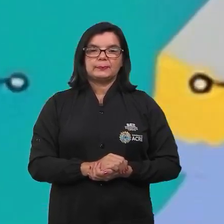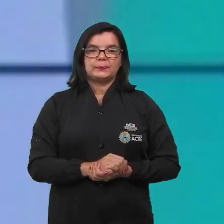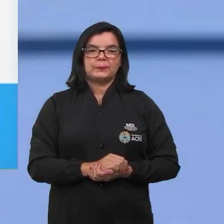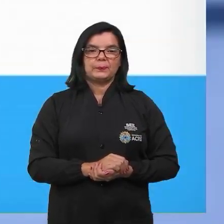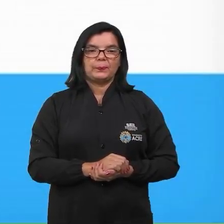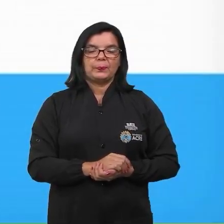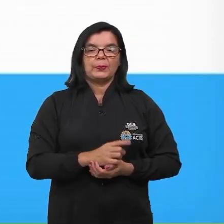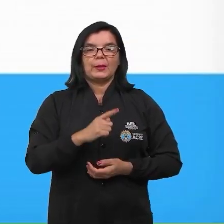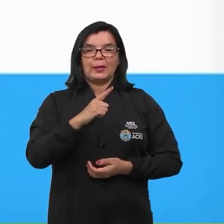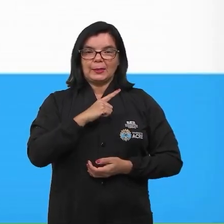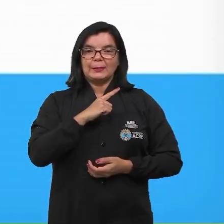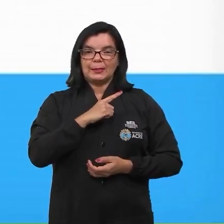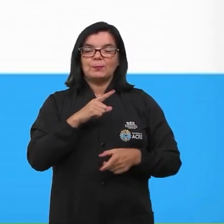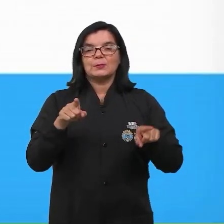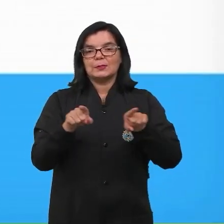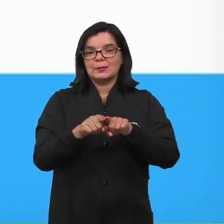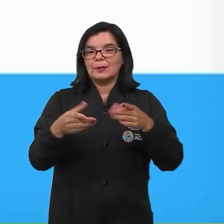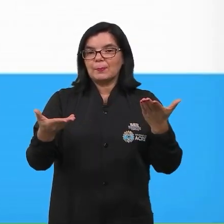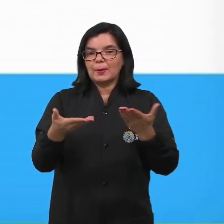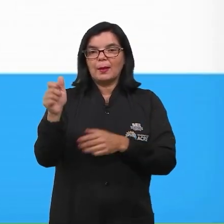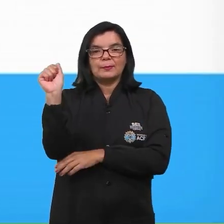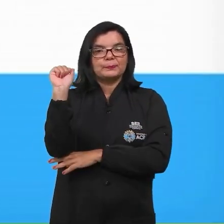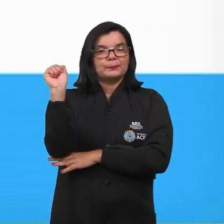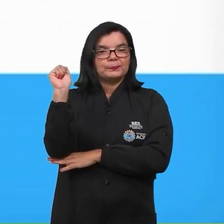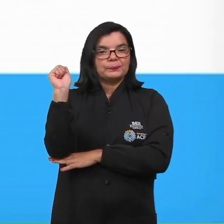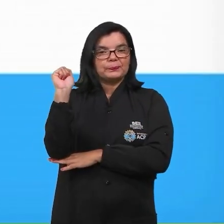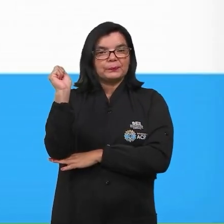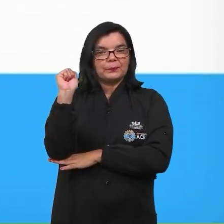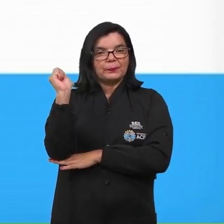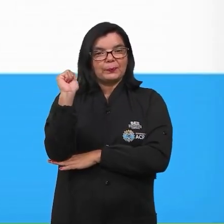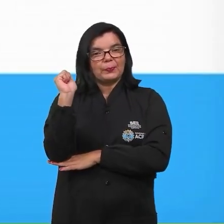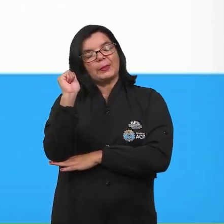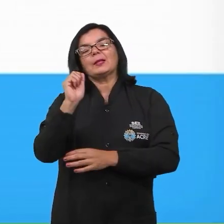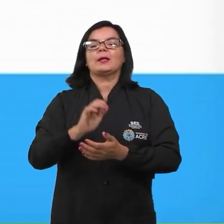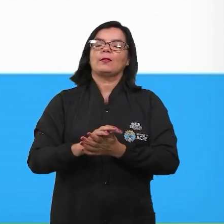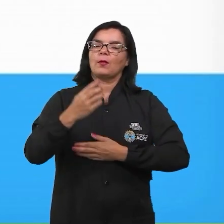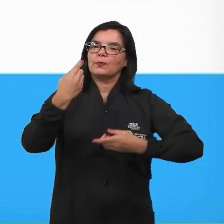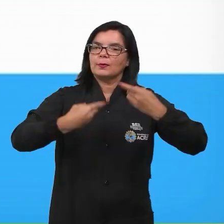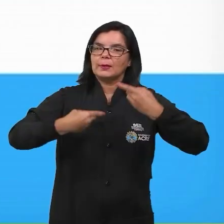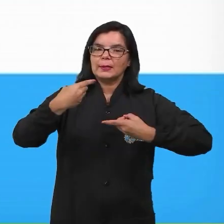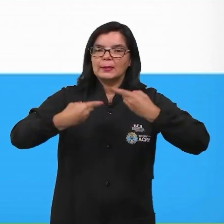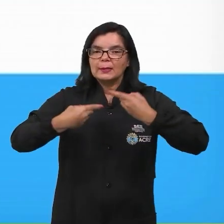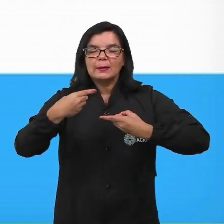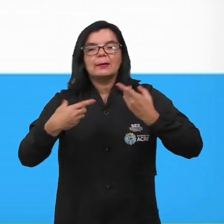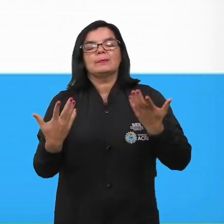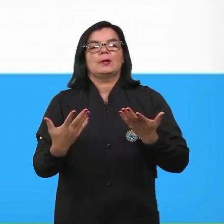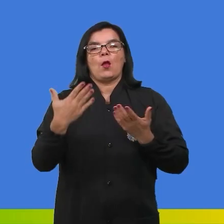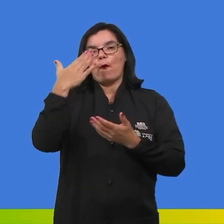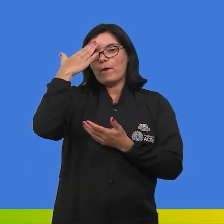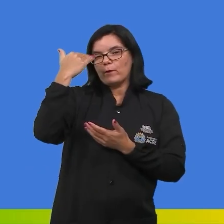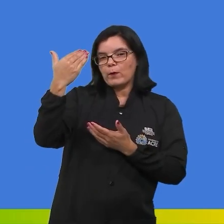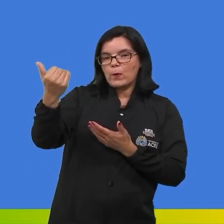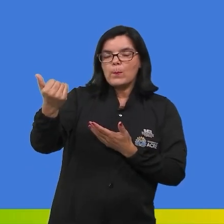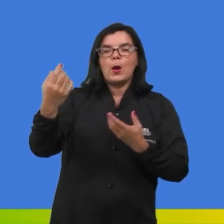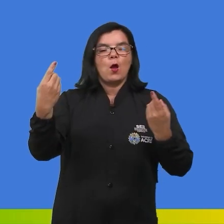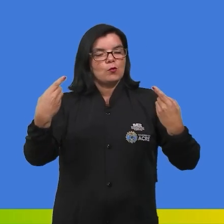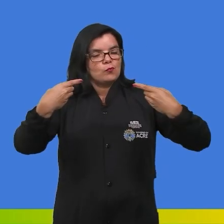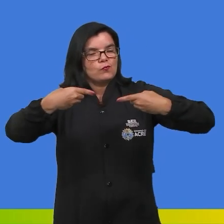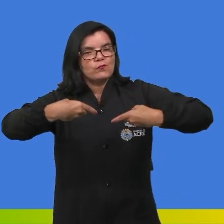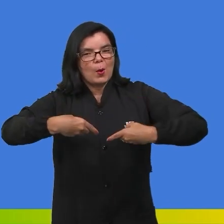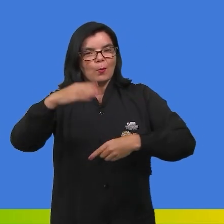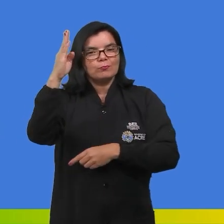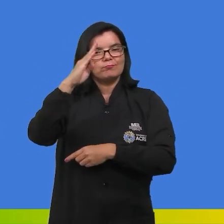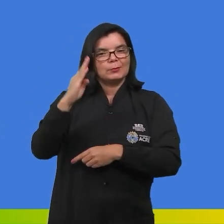Aí temos aqui a Argentina que ela é palco sempre de grandes debates, né? É o famoso rival do Brasil no